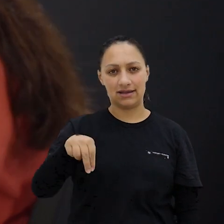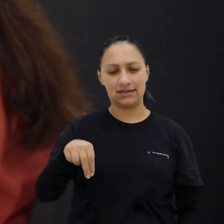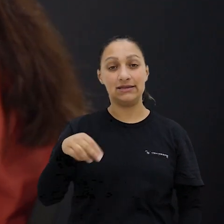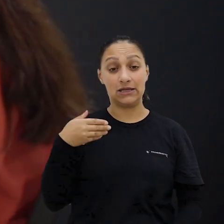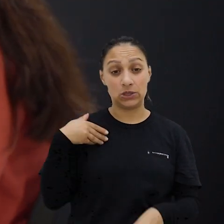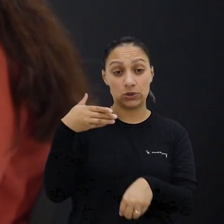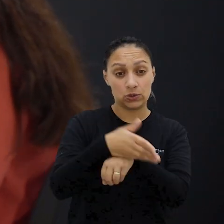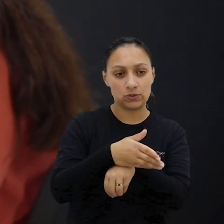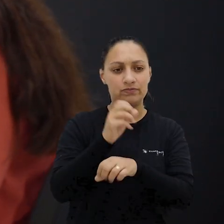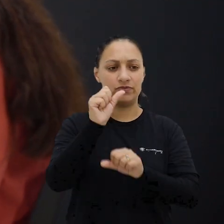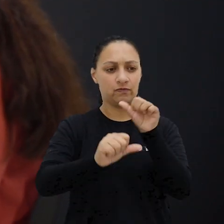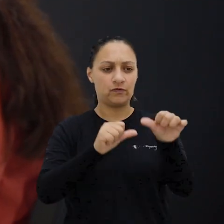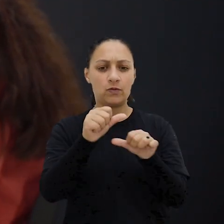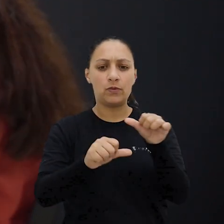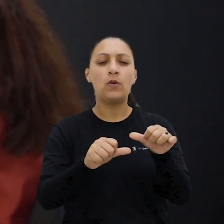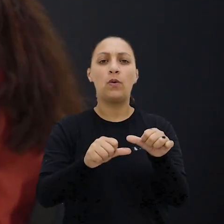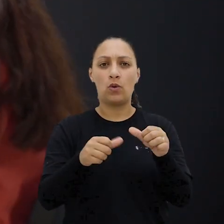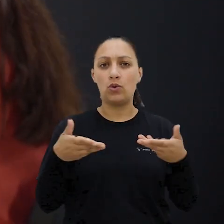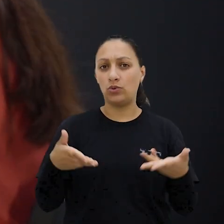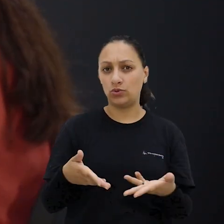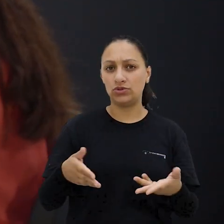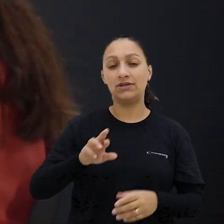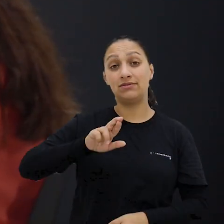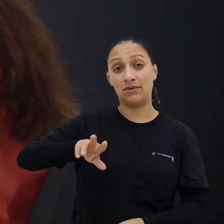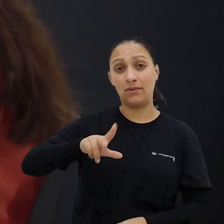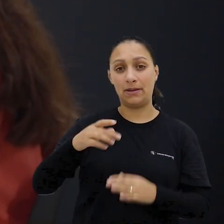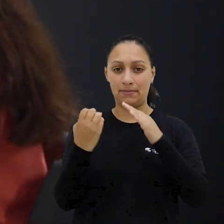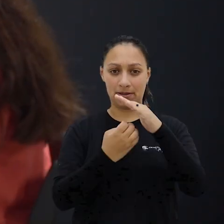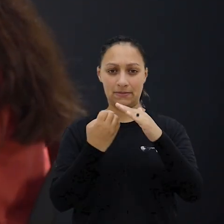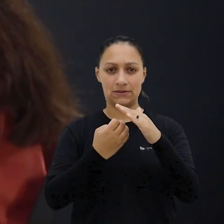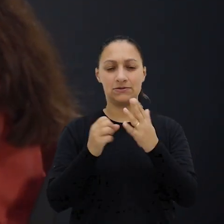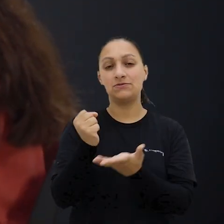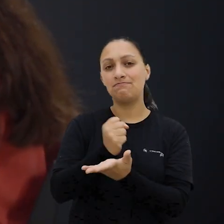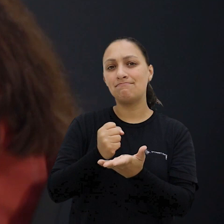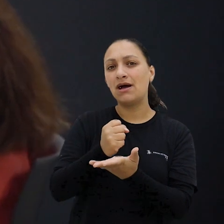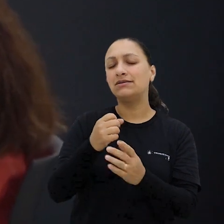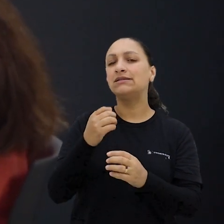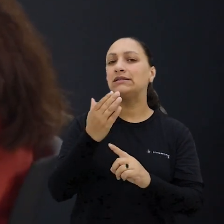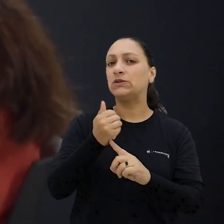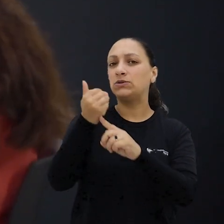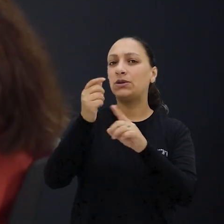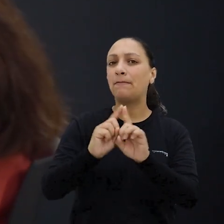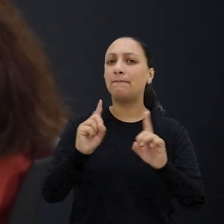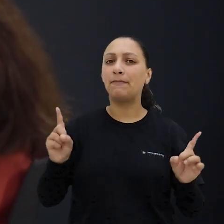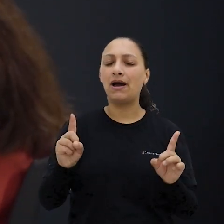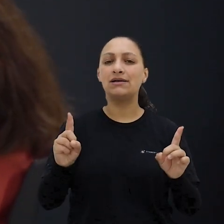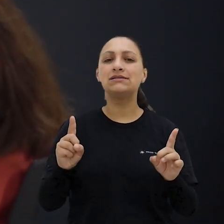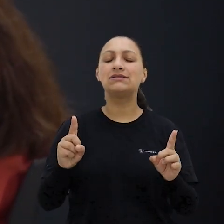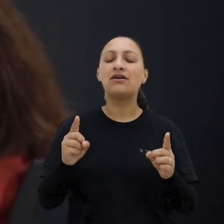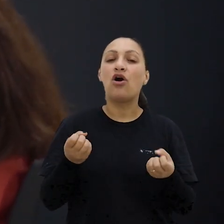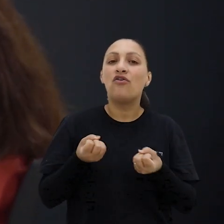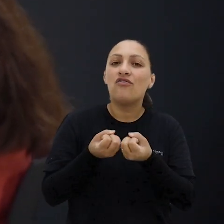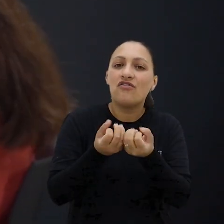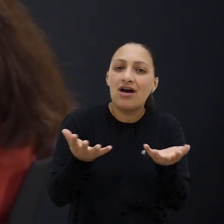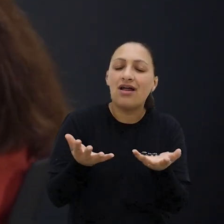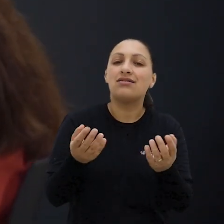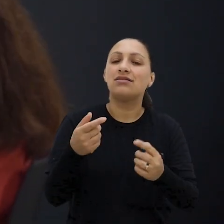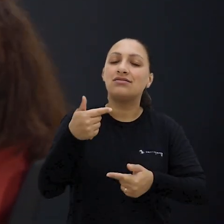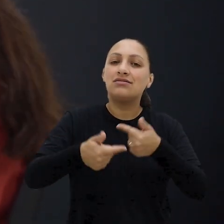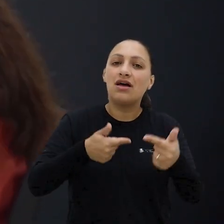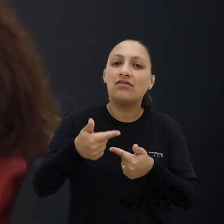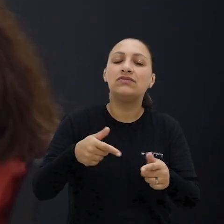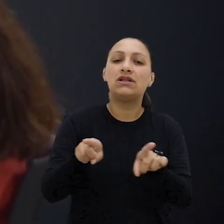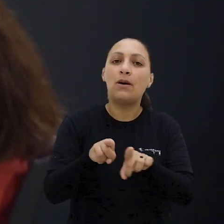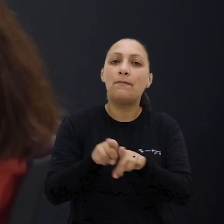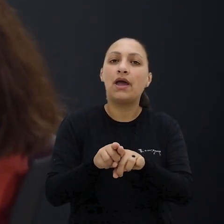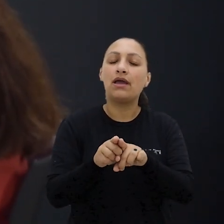parque, transformou a ponto de, hoje não é uma empresa de base tecnológica, mas presta um serviço que é